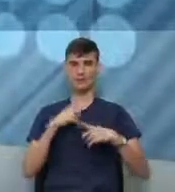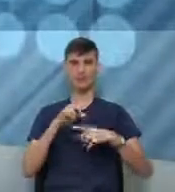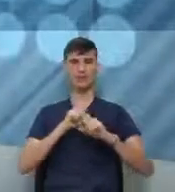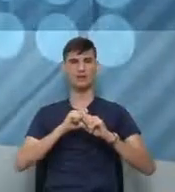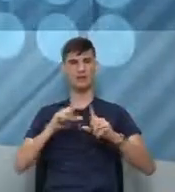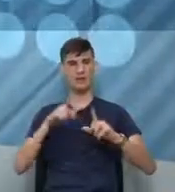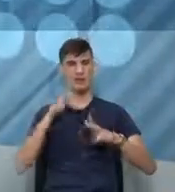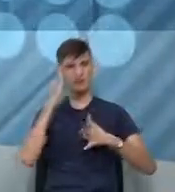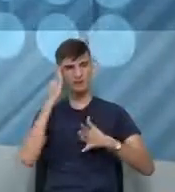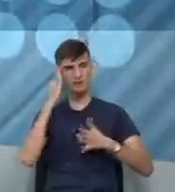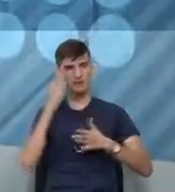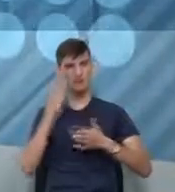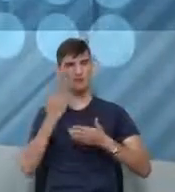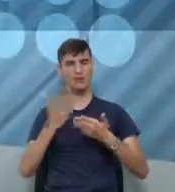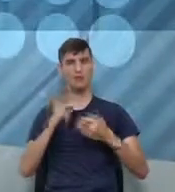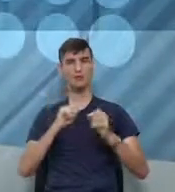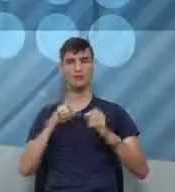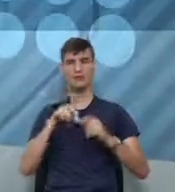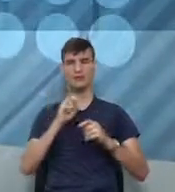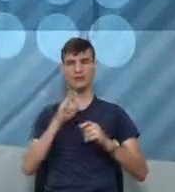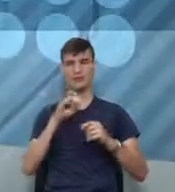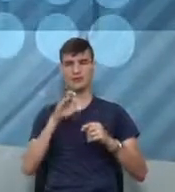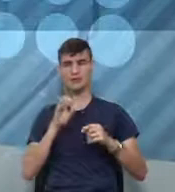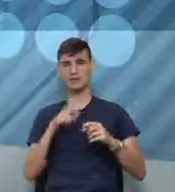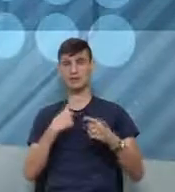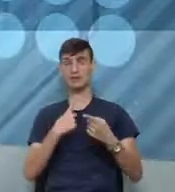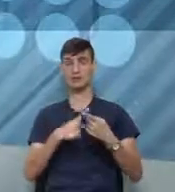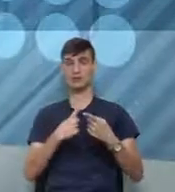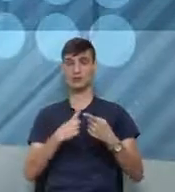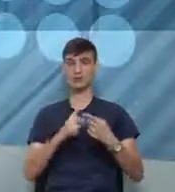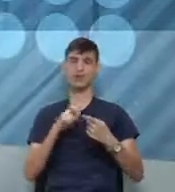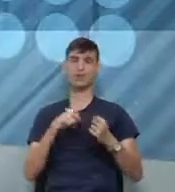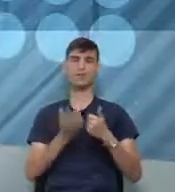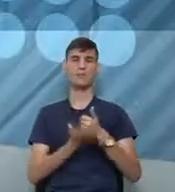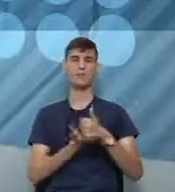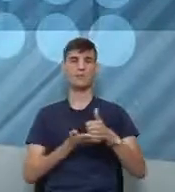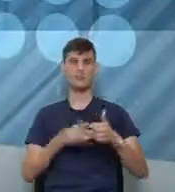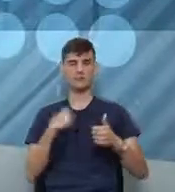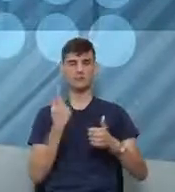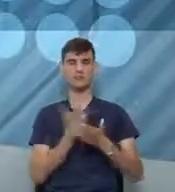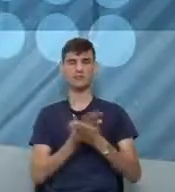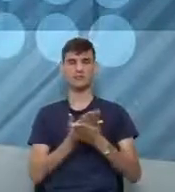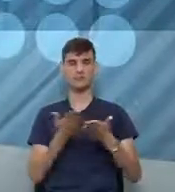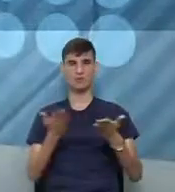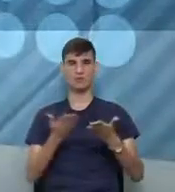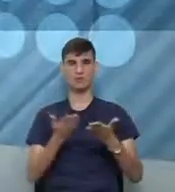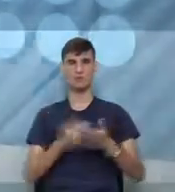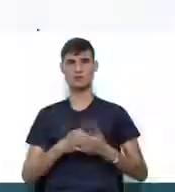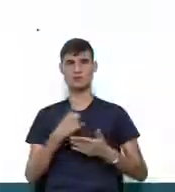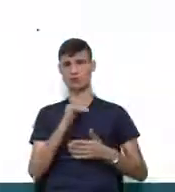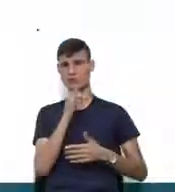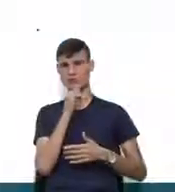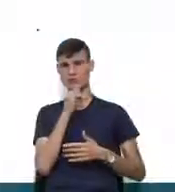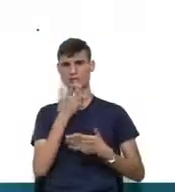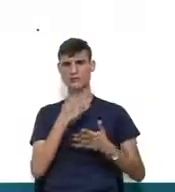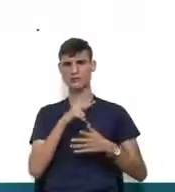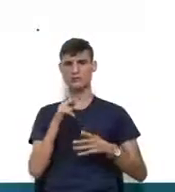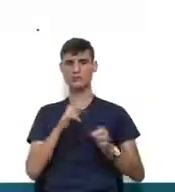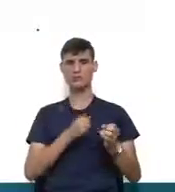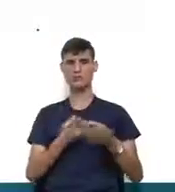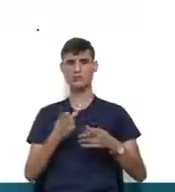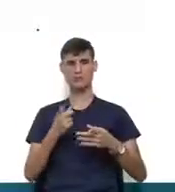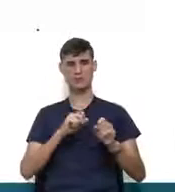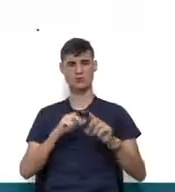ficado claro para você o que são as séries. Por quê? Porque é a base da nossa aula de hoje. Olha o exemplo que eu trouxe no